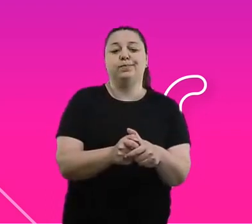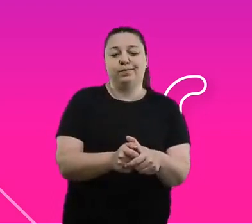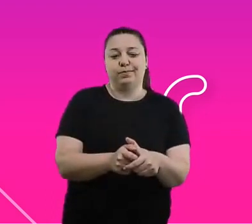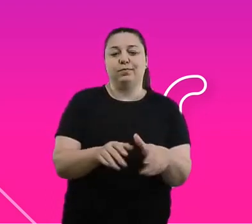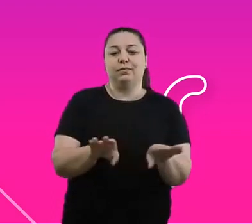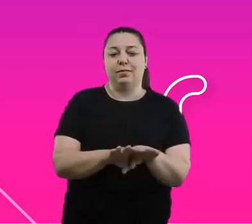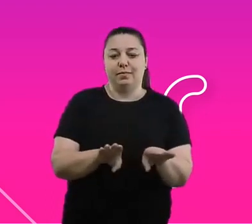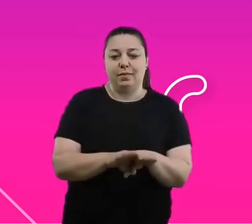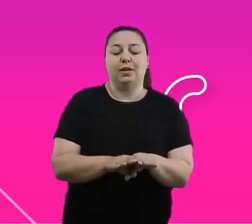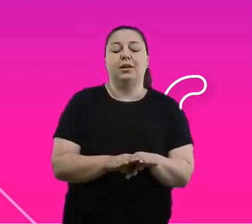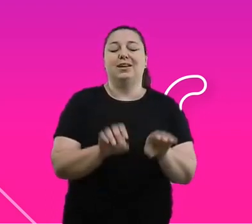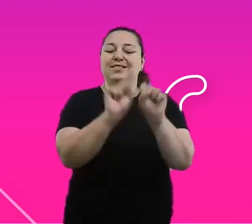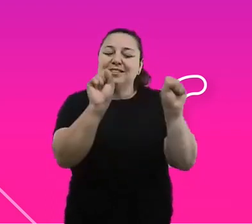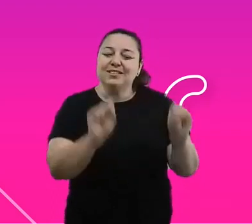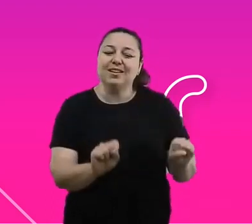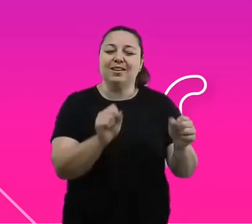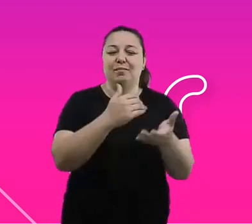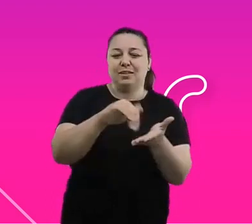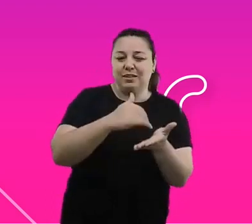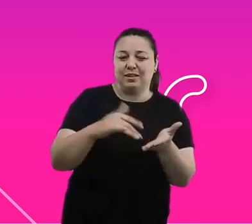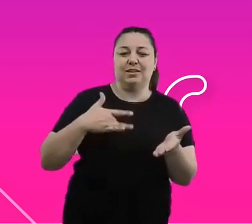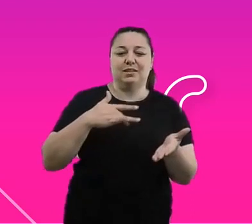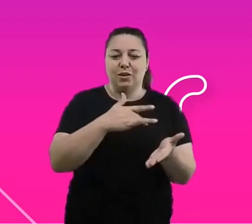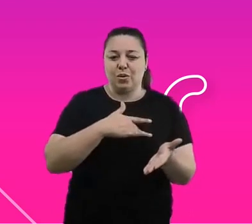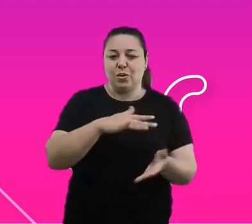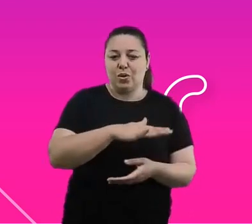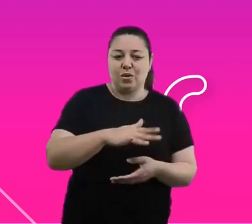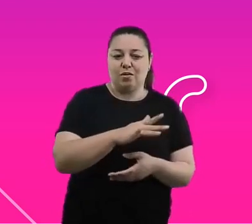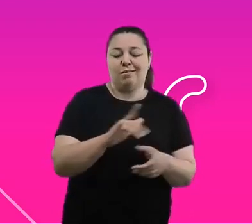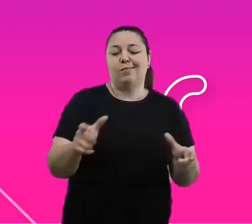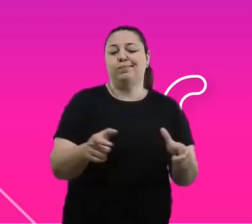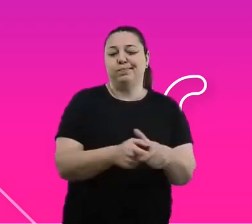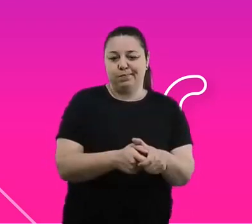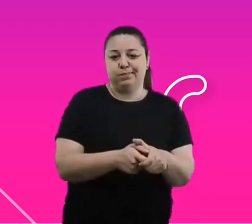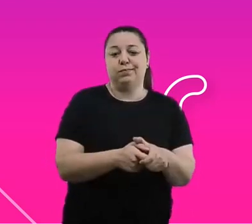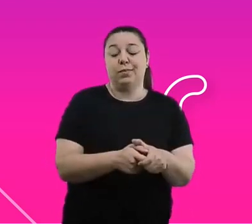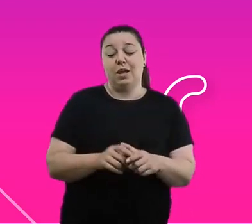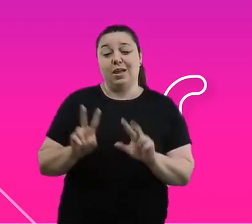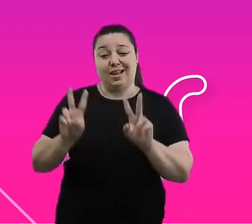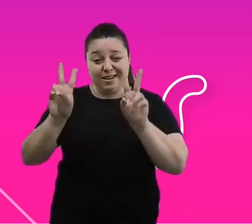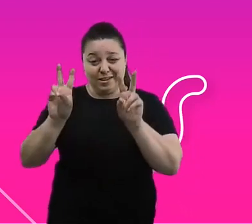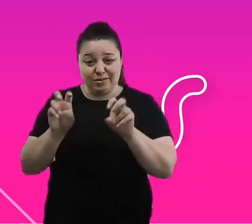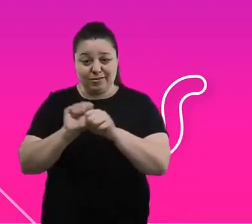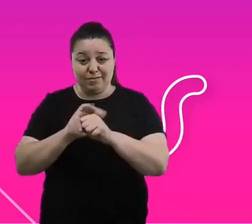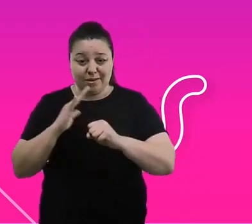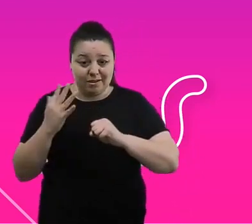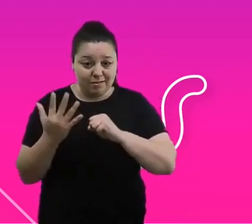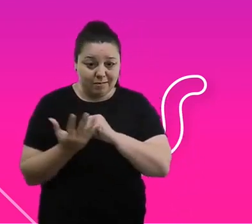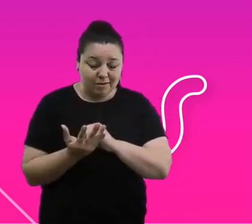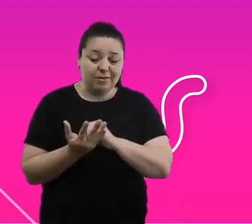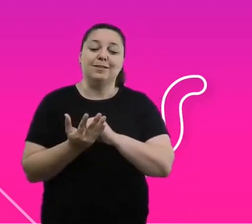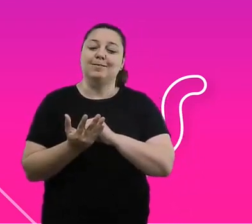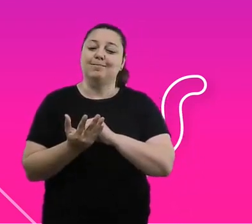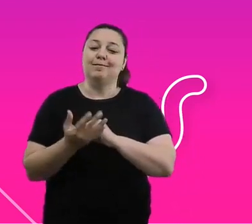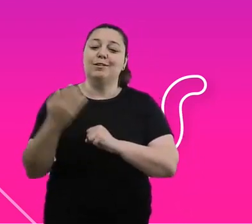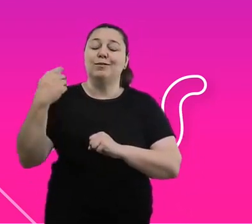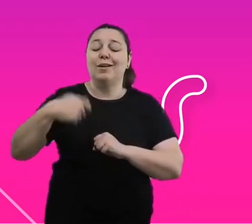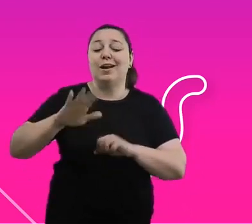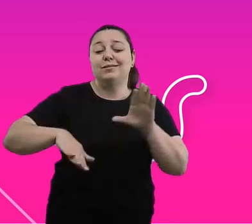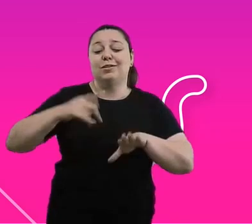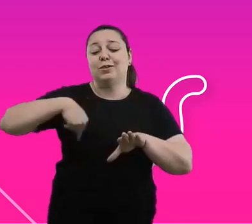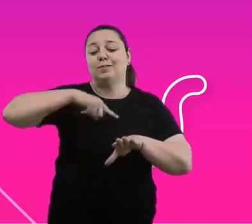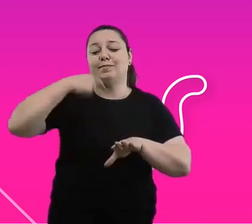o quanto uma área finalística pode qualificar a sua tomada de decisão em